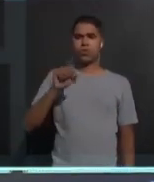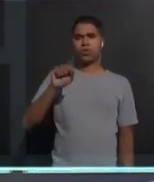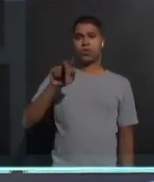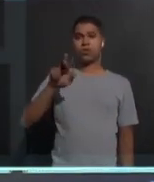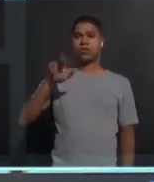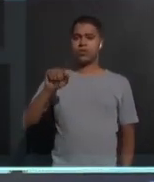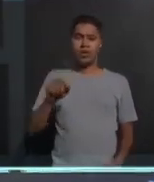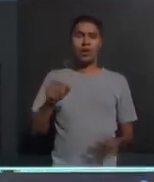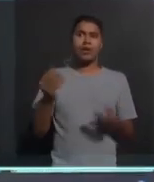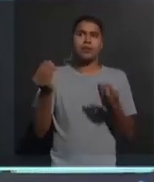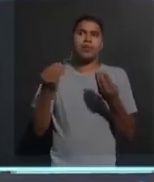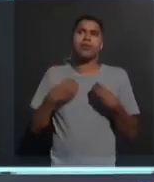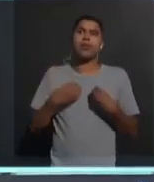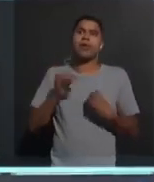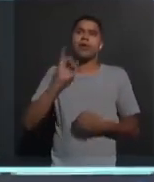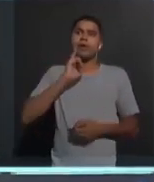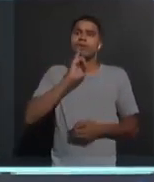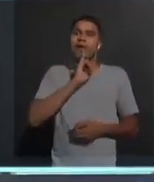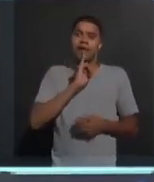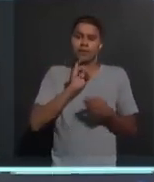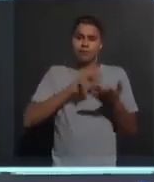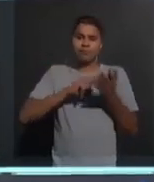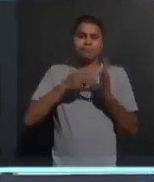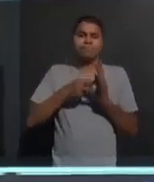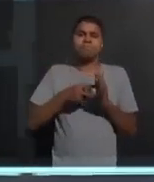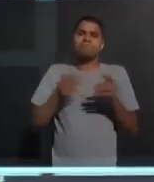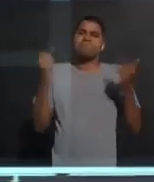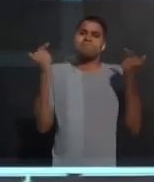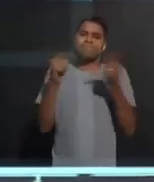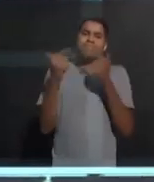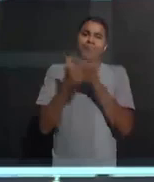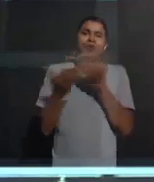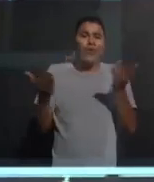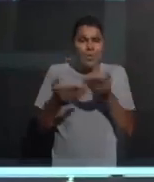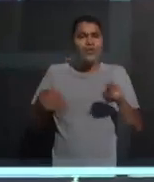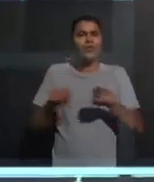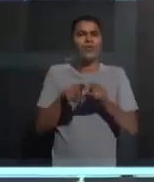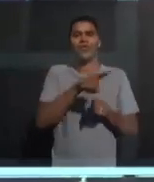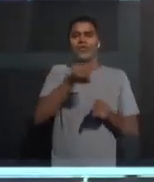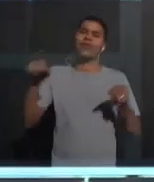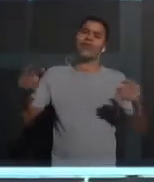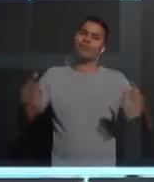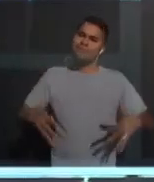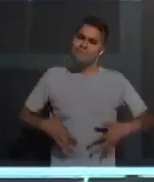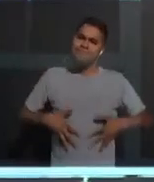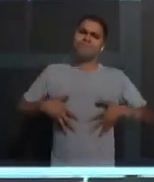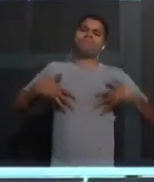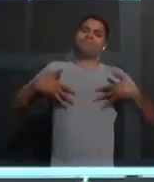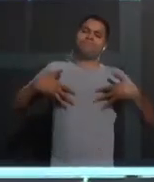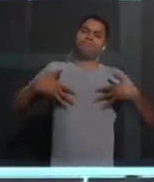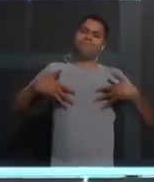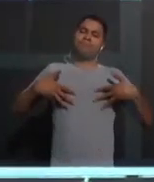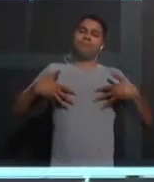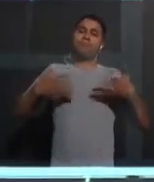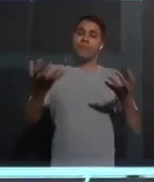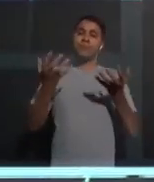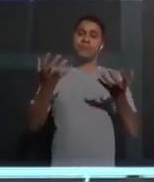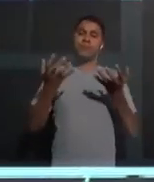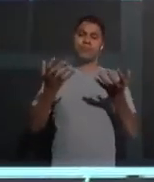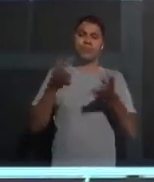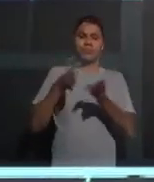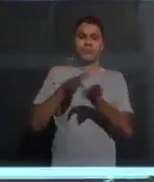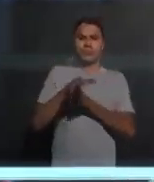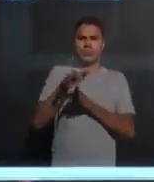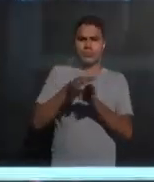isaac riso alegria na minha vida isso vai acontecer que hoje na sua vida também a man e eu quero dar um